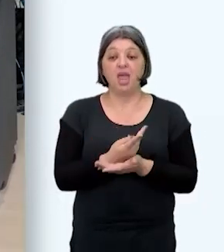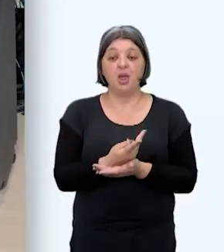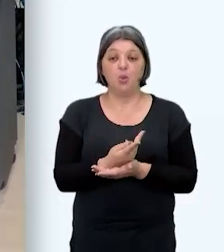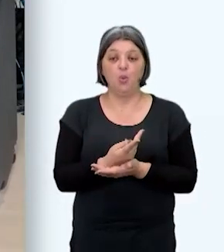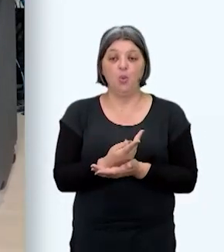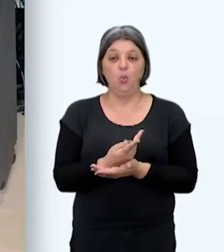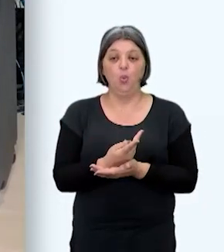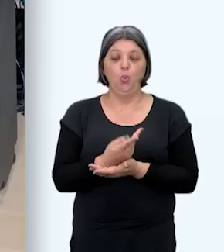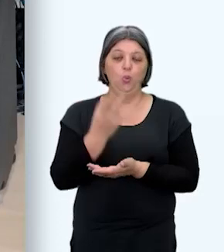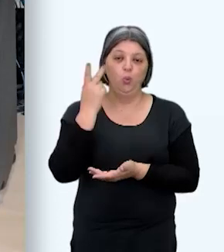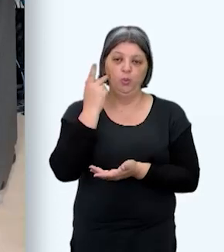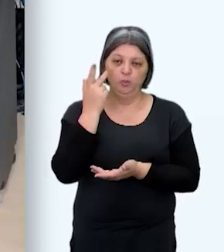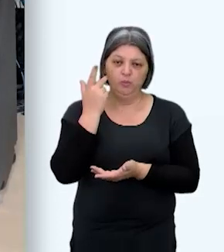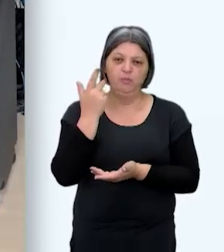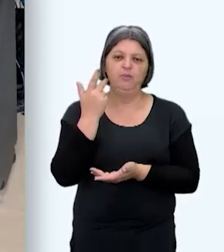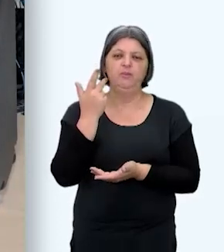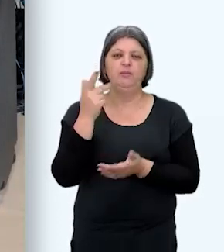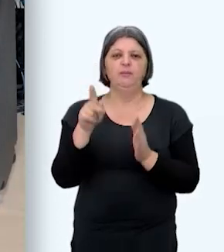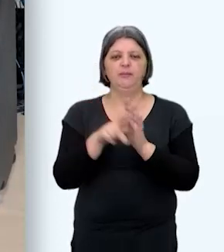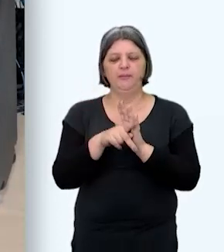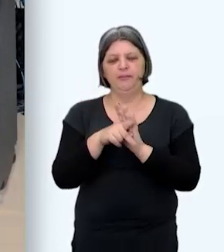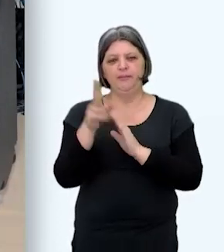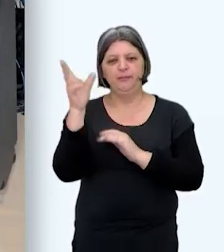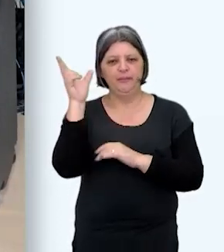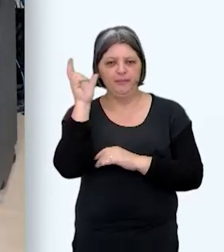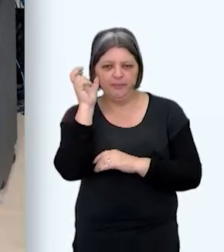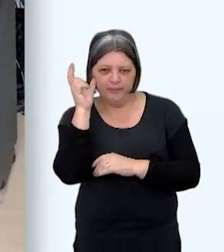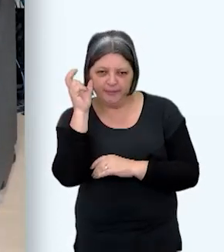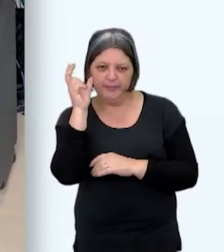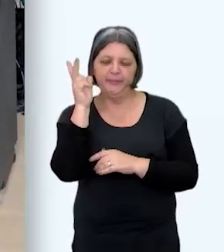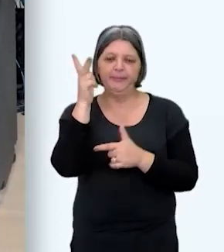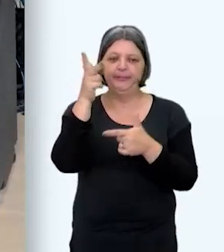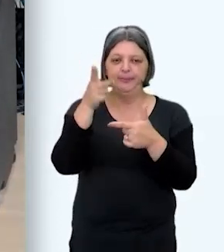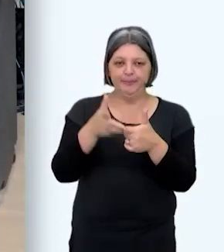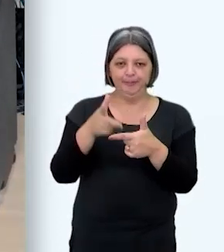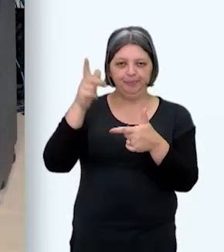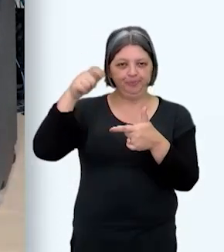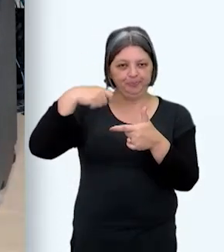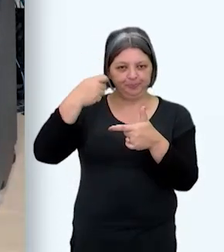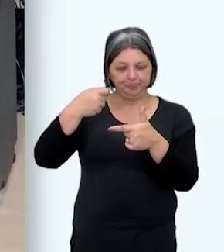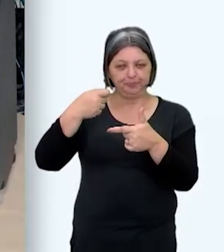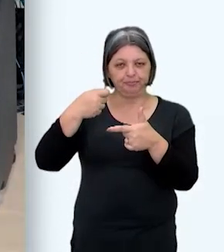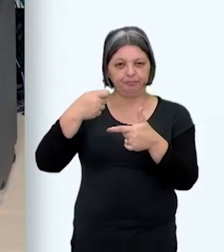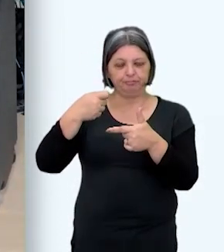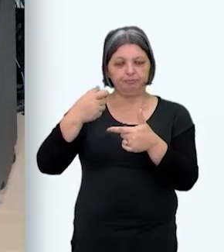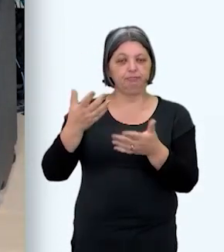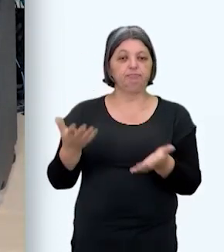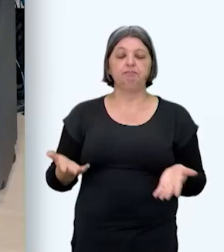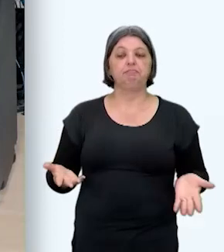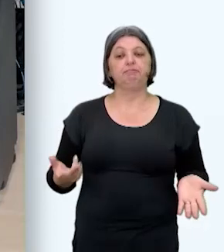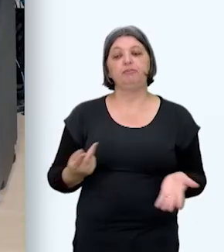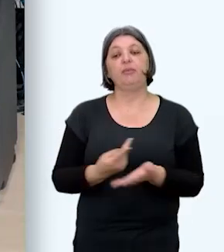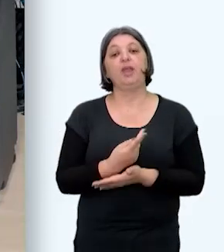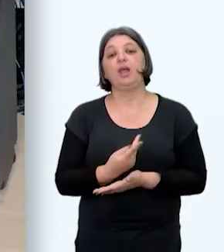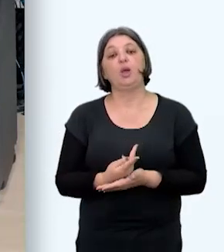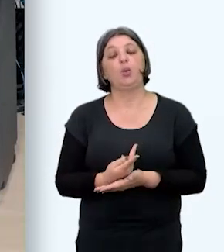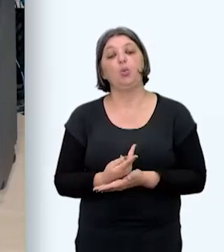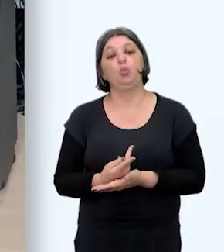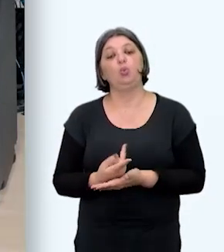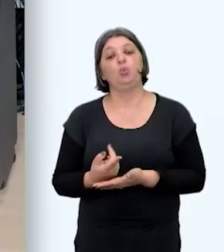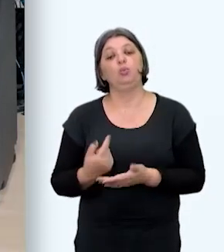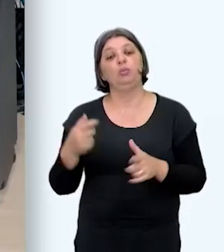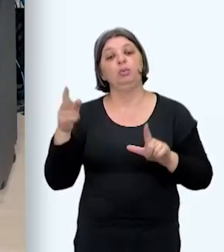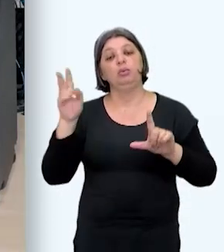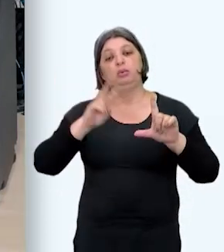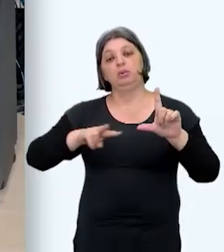quem produz áudios e vídeos? O erro mais comum eu penso que é o que a gente chama no audiovisual